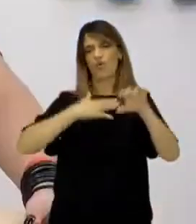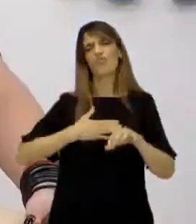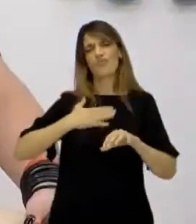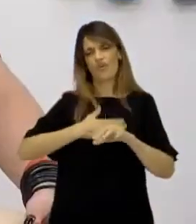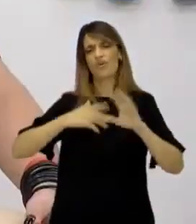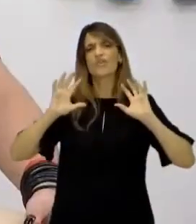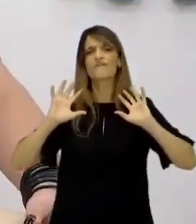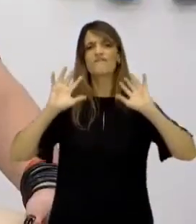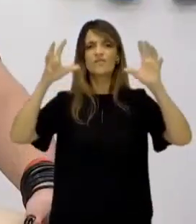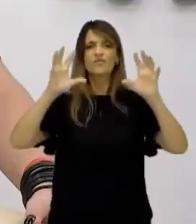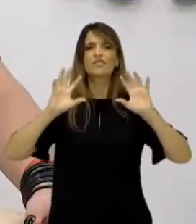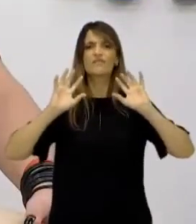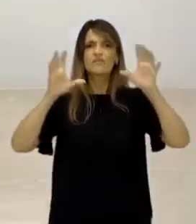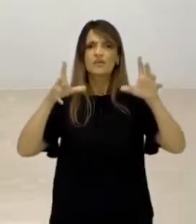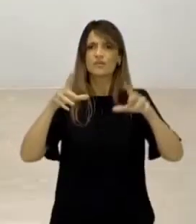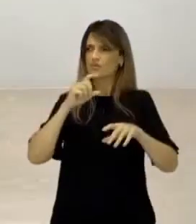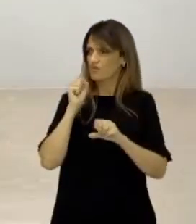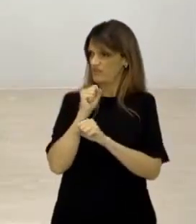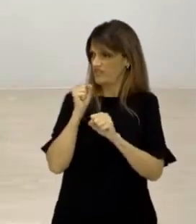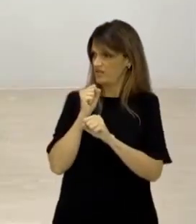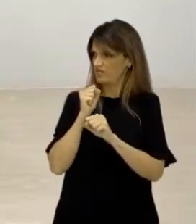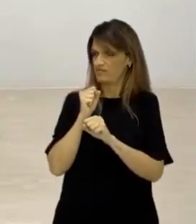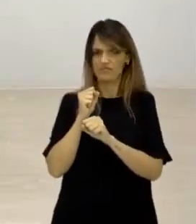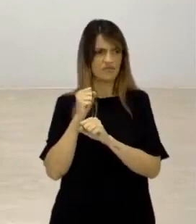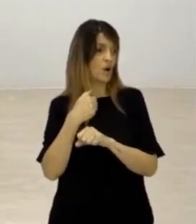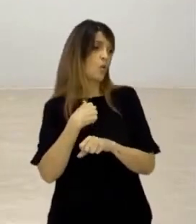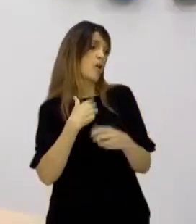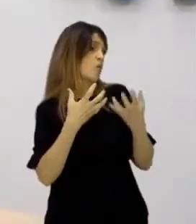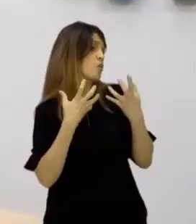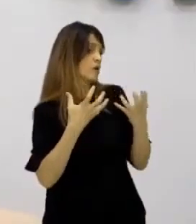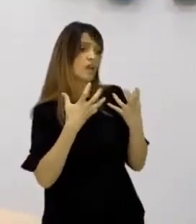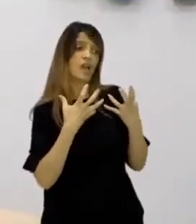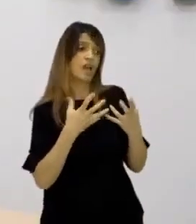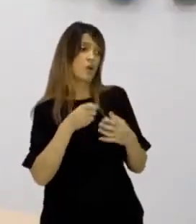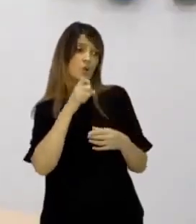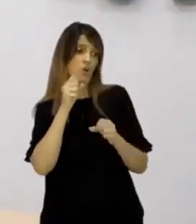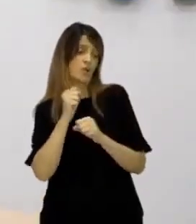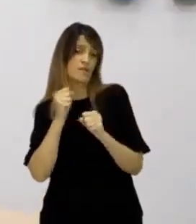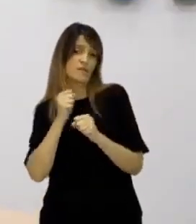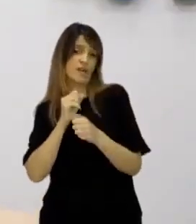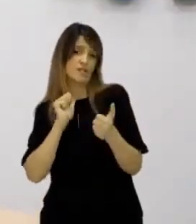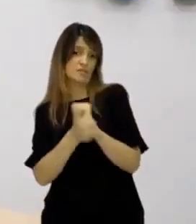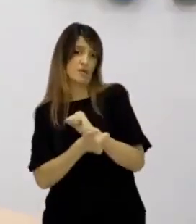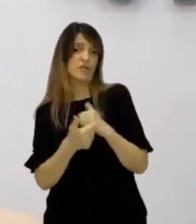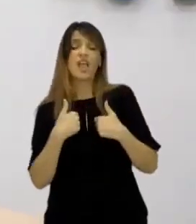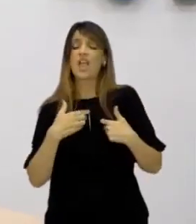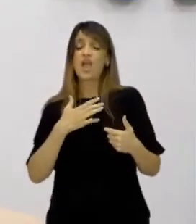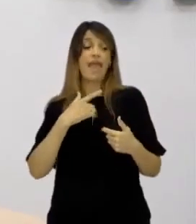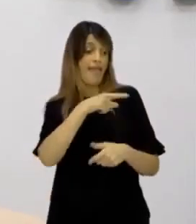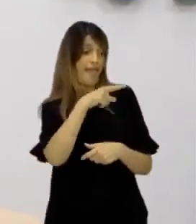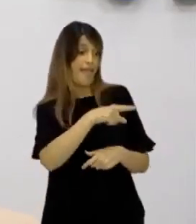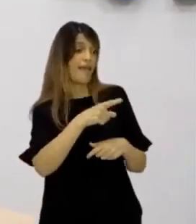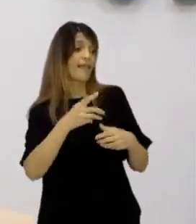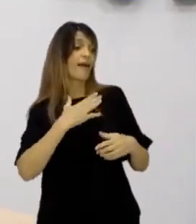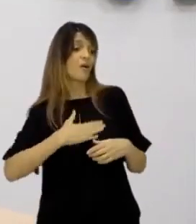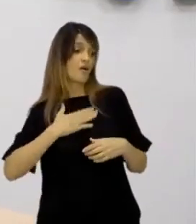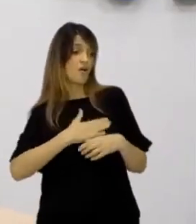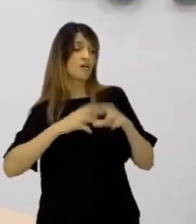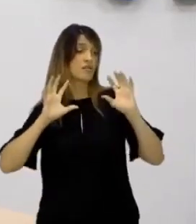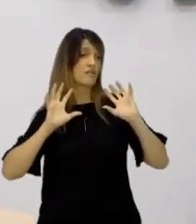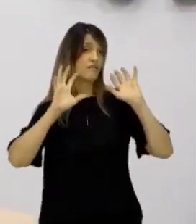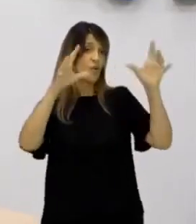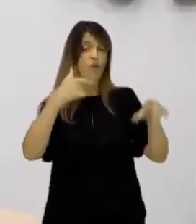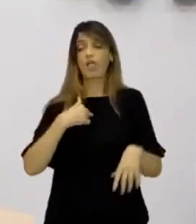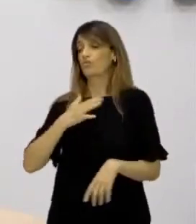Olimpíadas de Inverno, né? Não, eu quero assistir voleibol. Voleibol. Juliana só assiste voleibol, eu não assisto voleibol, eu só uso a internet e jogo lá no meu